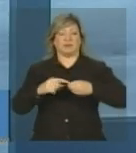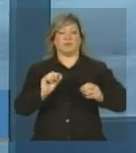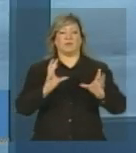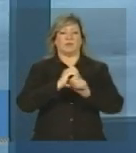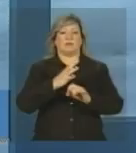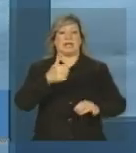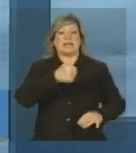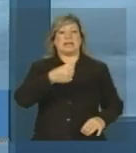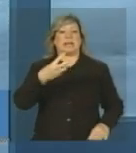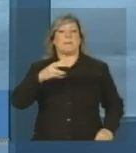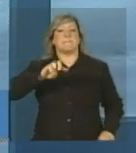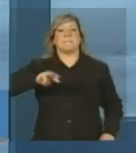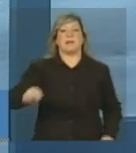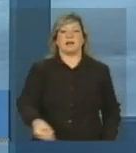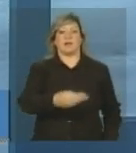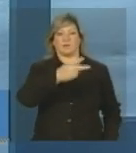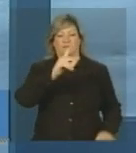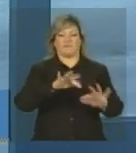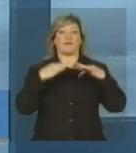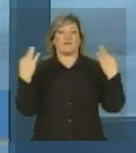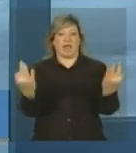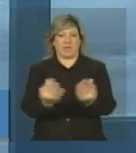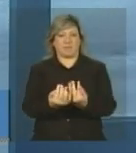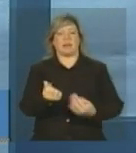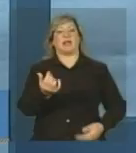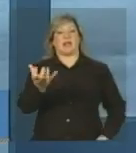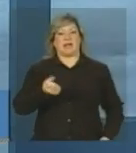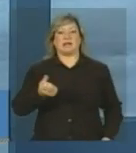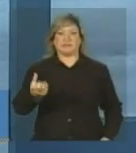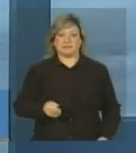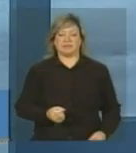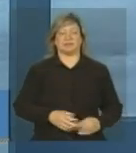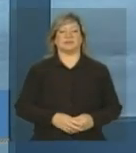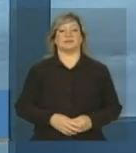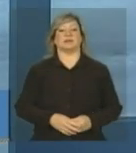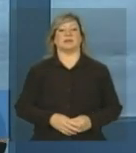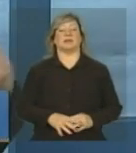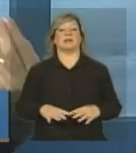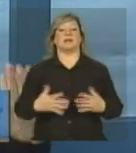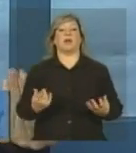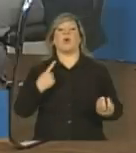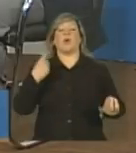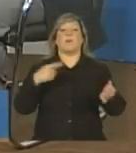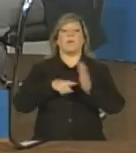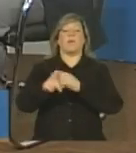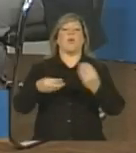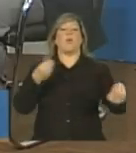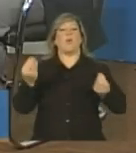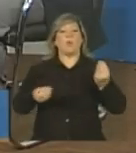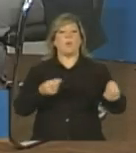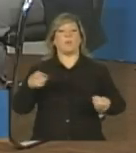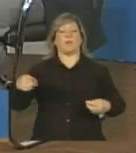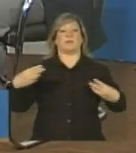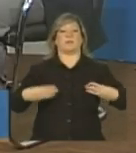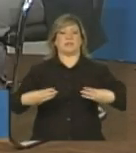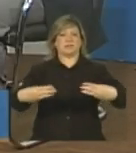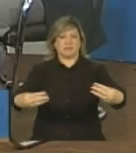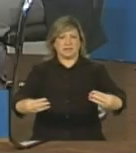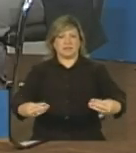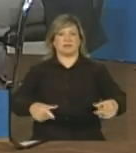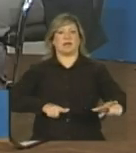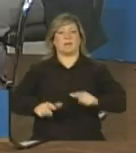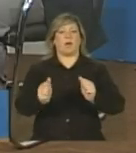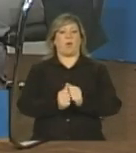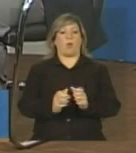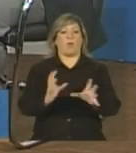13 milhões de famílias beneficiárias. Bom, diretor, como é que o Ministério lida com números tão expressivos como